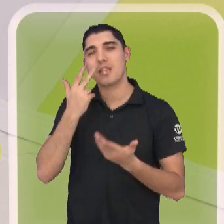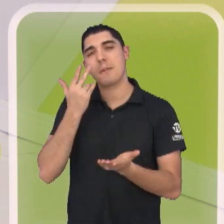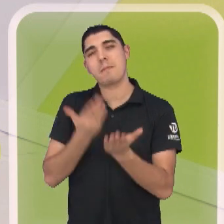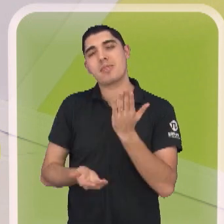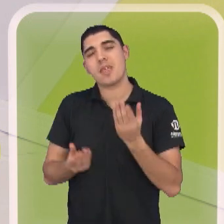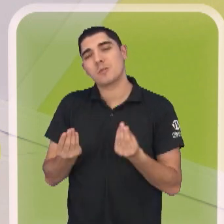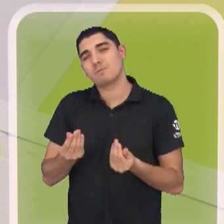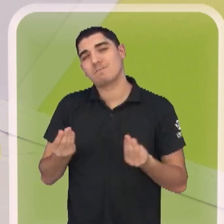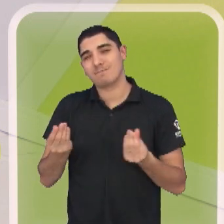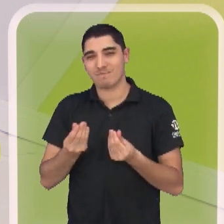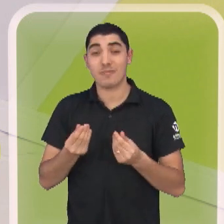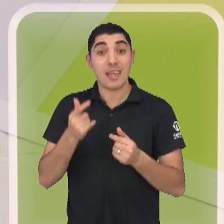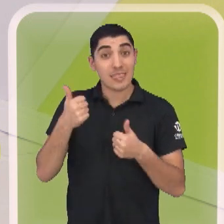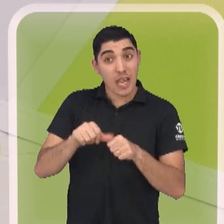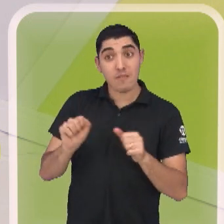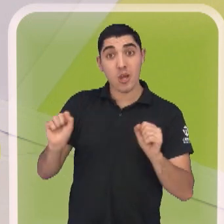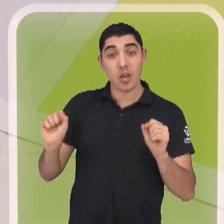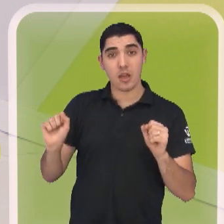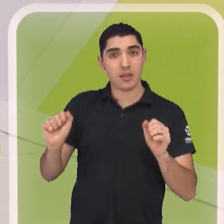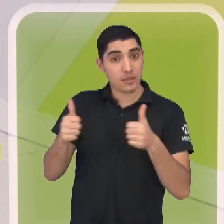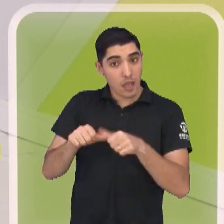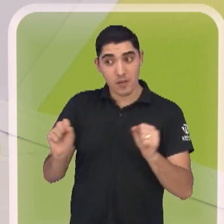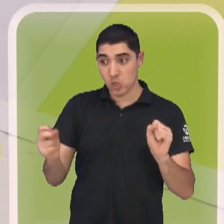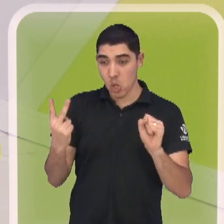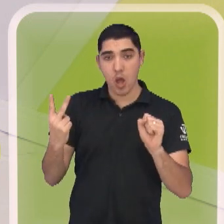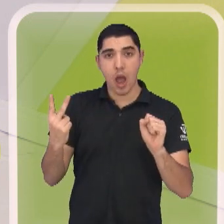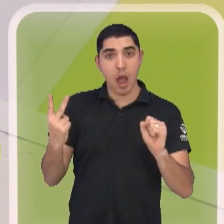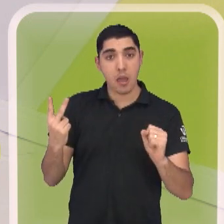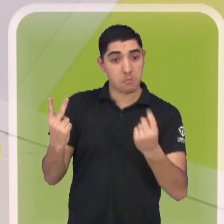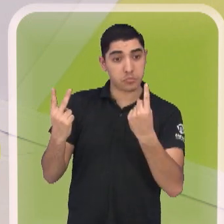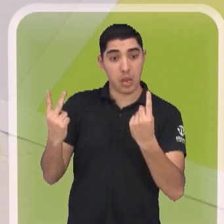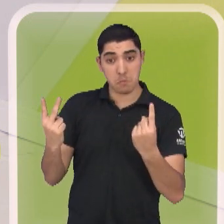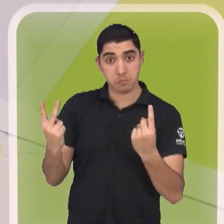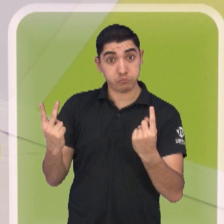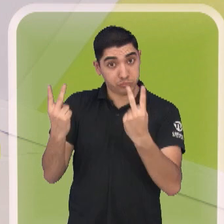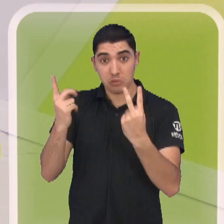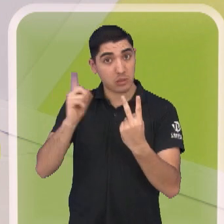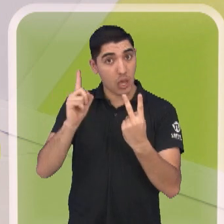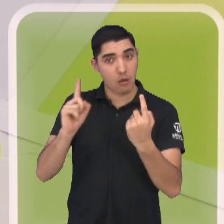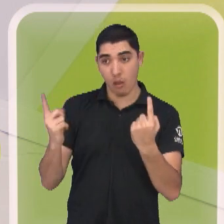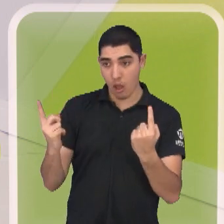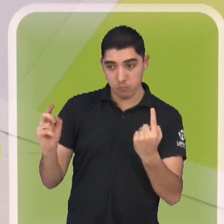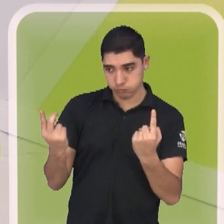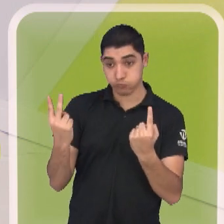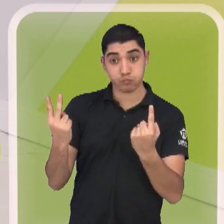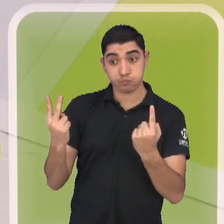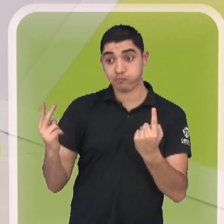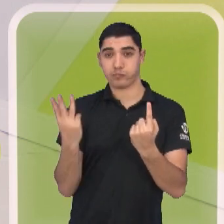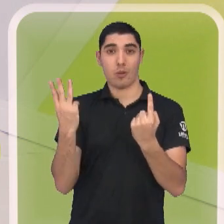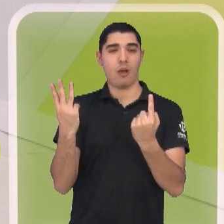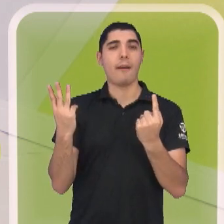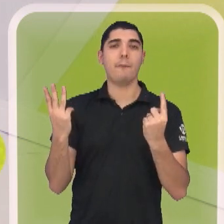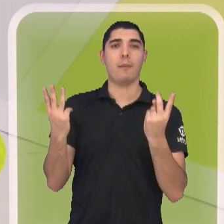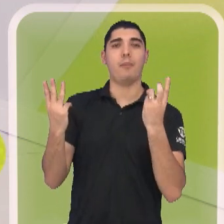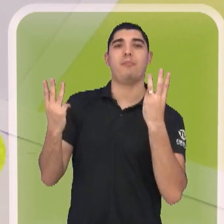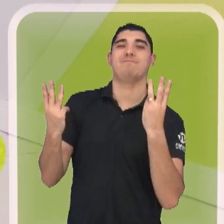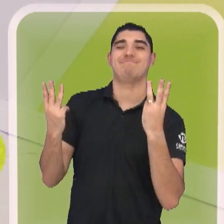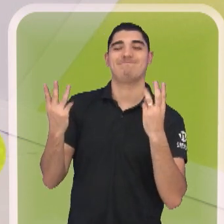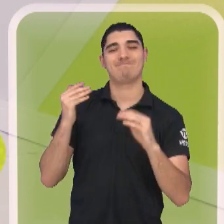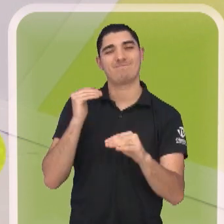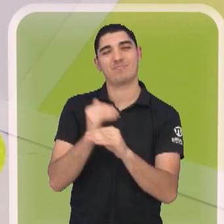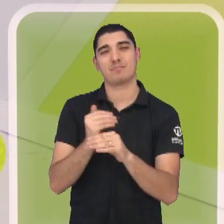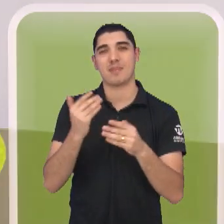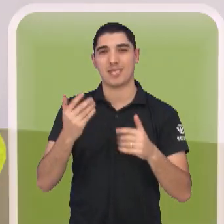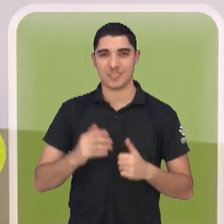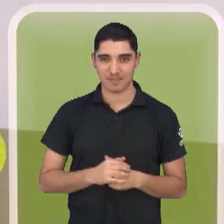vencia por 2 a 0 tomou não chegou nem tomar um impacto dois a dois estava vencendo por três a um e tomou esse empate no finalzinho Brunão é